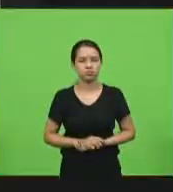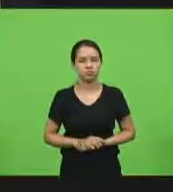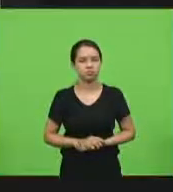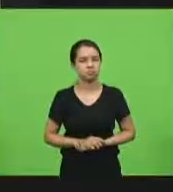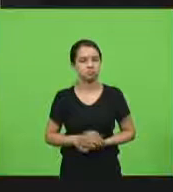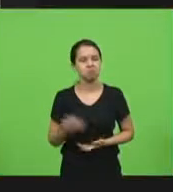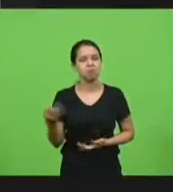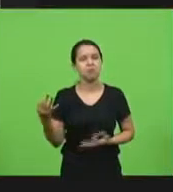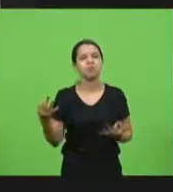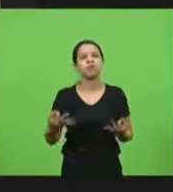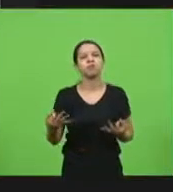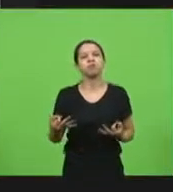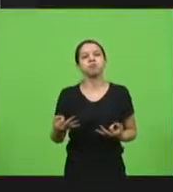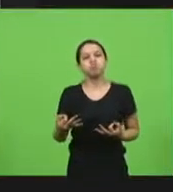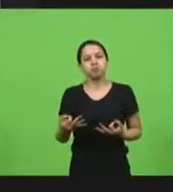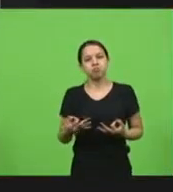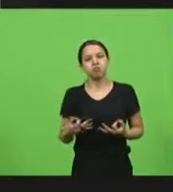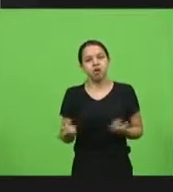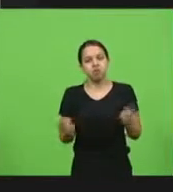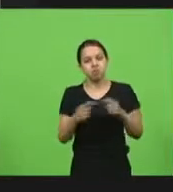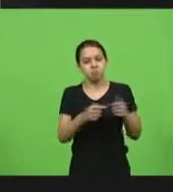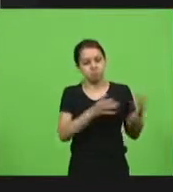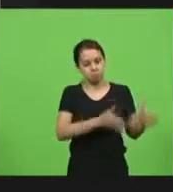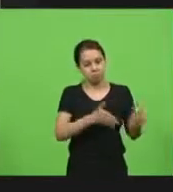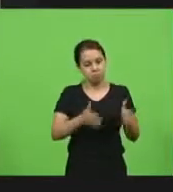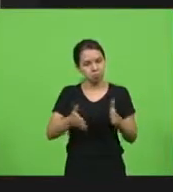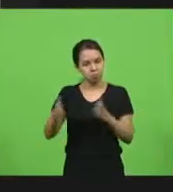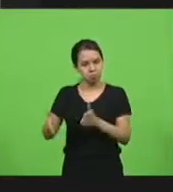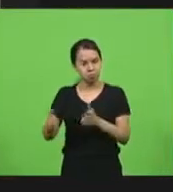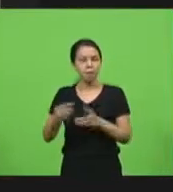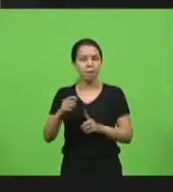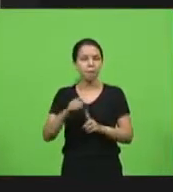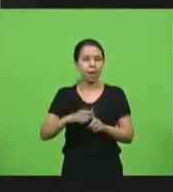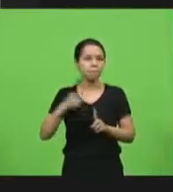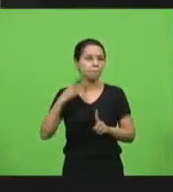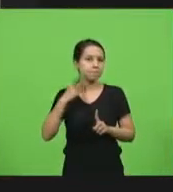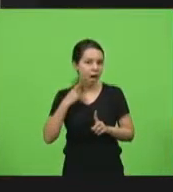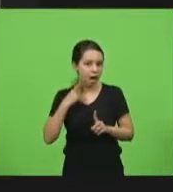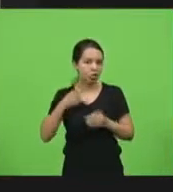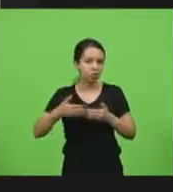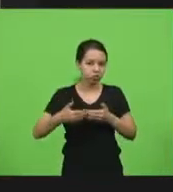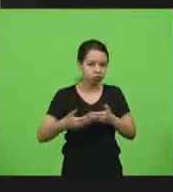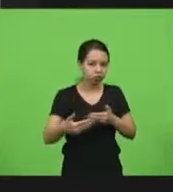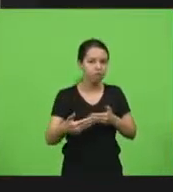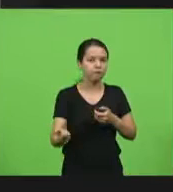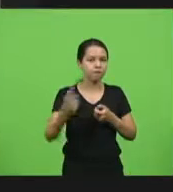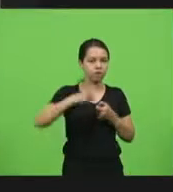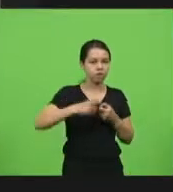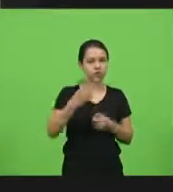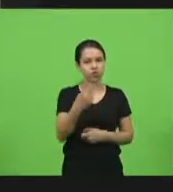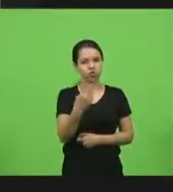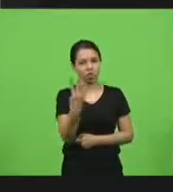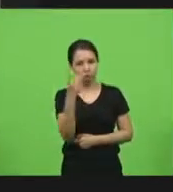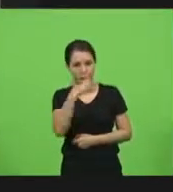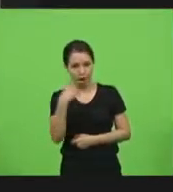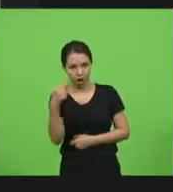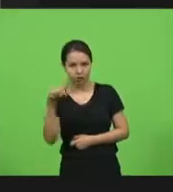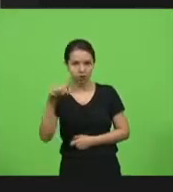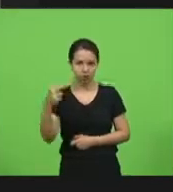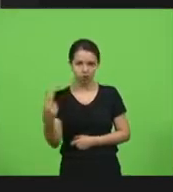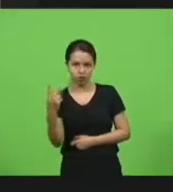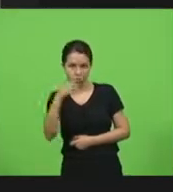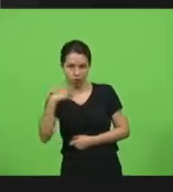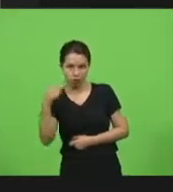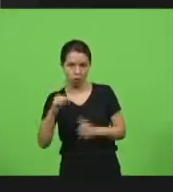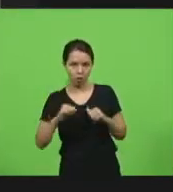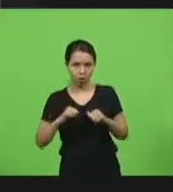Com relação à escala, então, a partir de maio, a escala voltará a ser 24 por 72 horas, é isso, né?